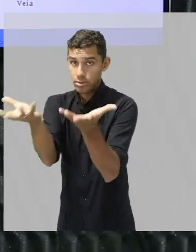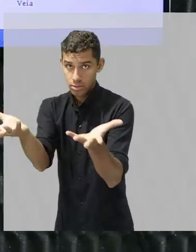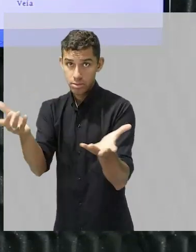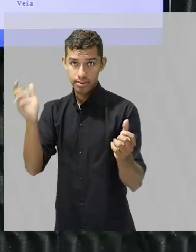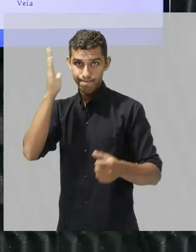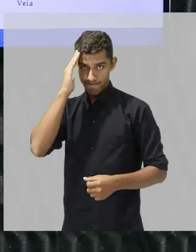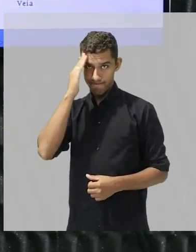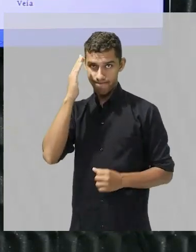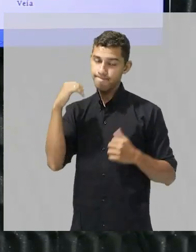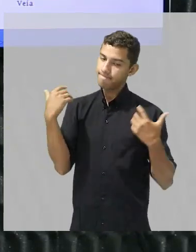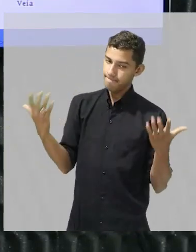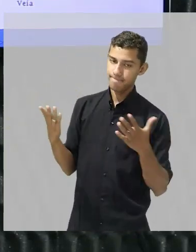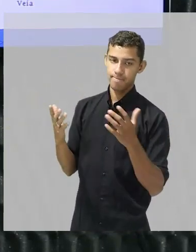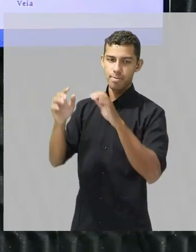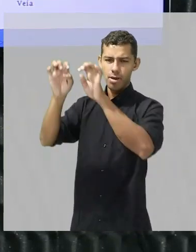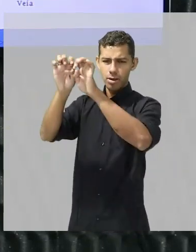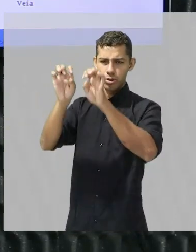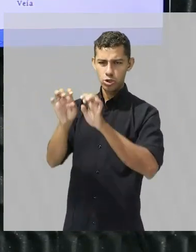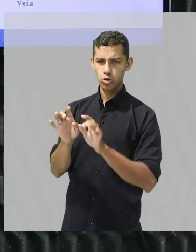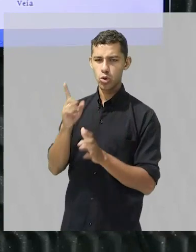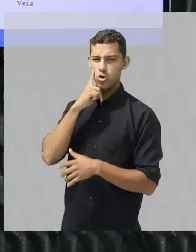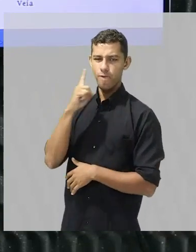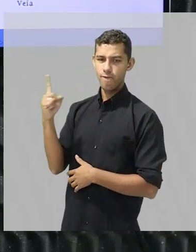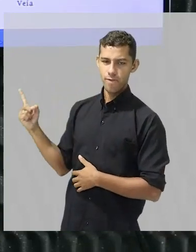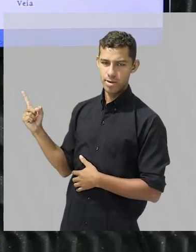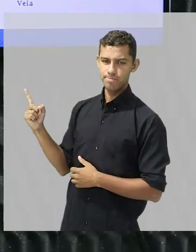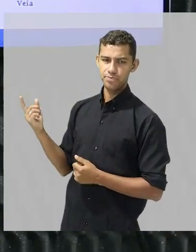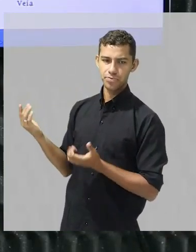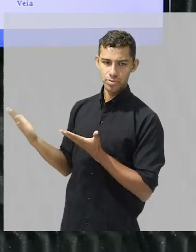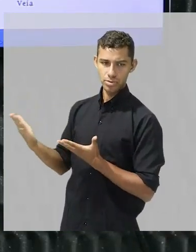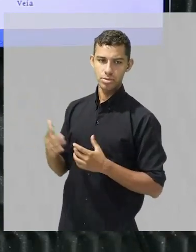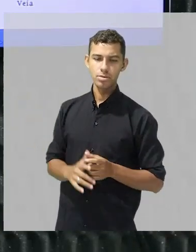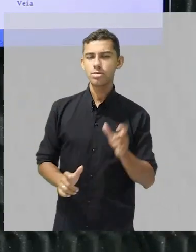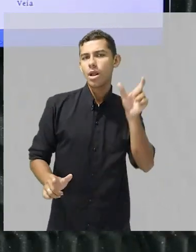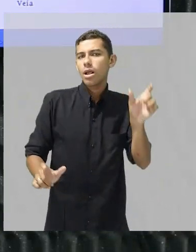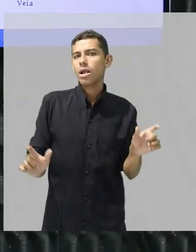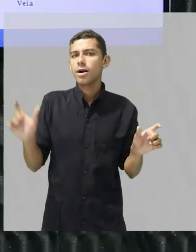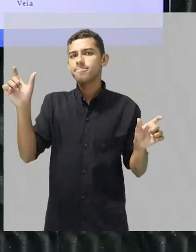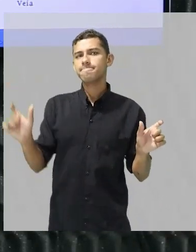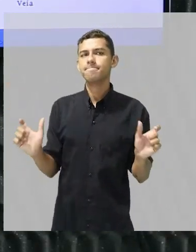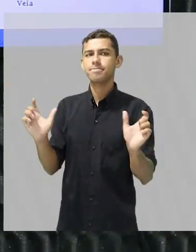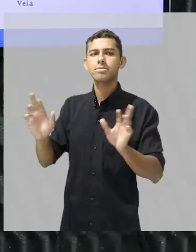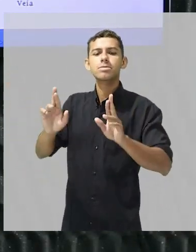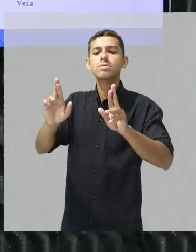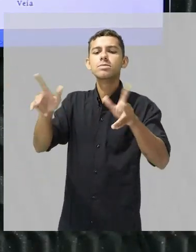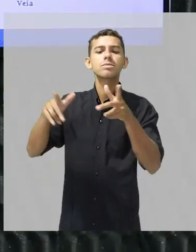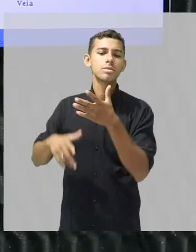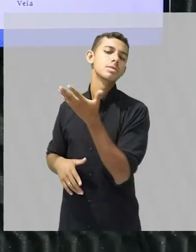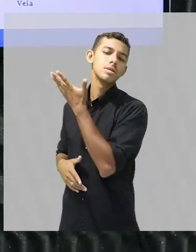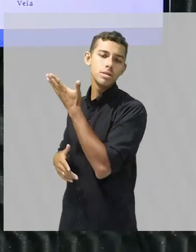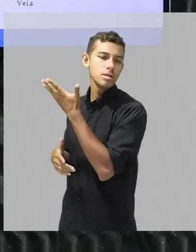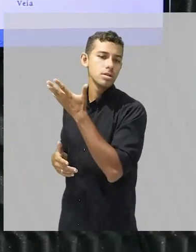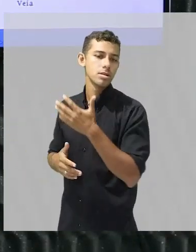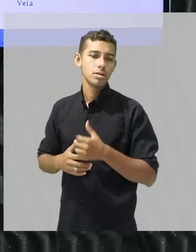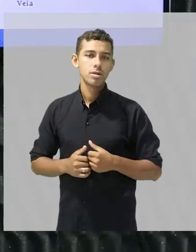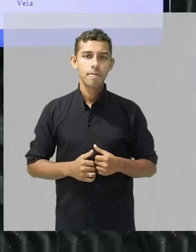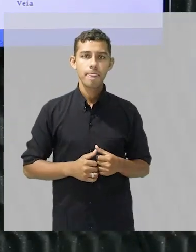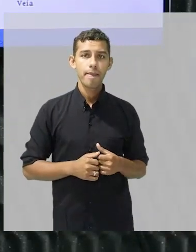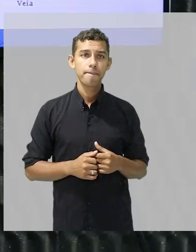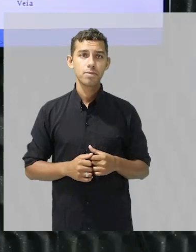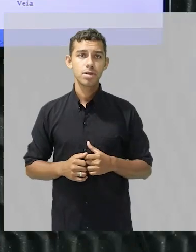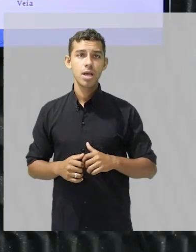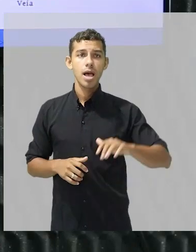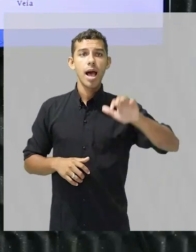relação à estrutura, né? Observe a estrutura de uma veia e de uma artéria. Olha aqui as paredes de uma